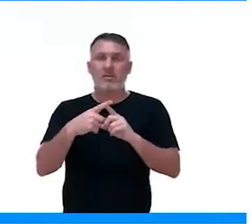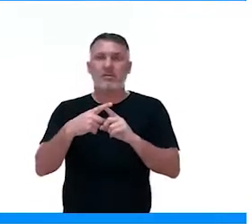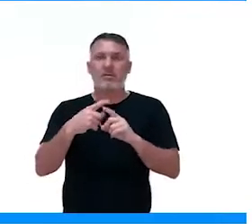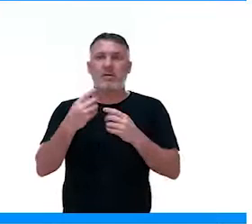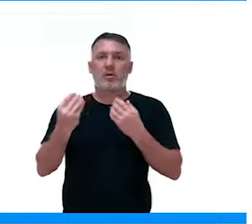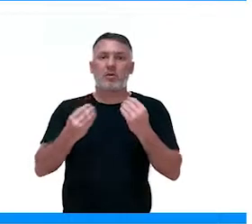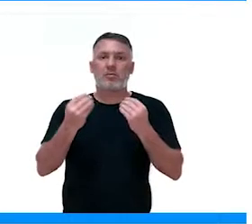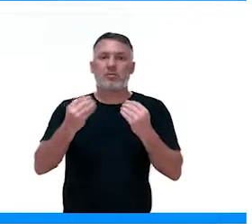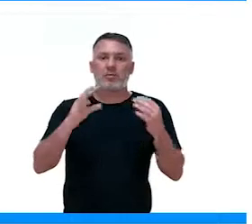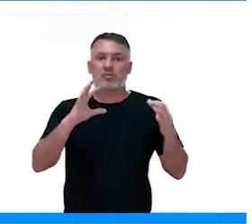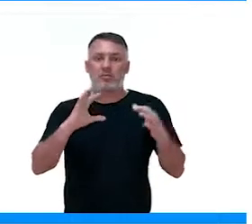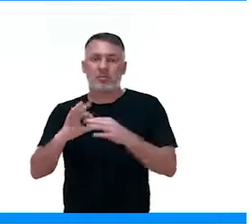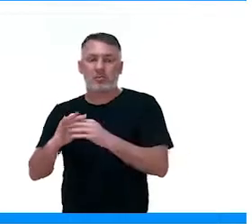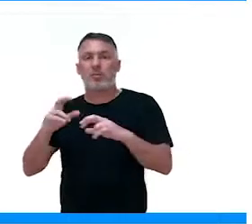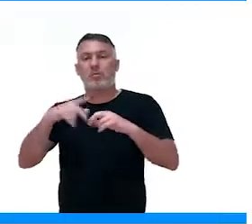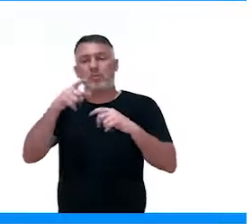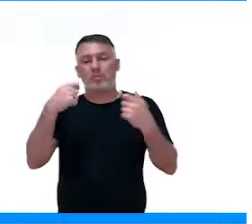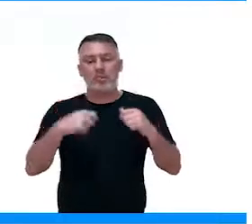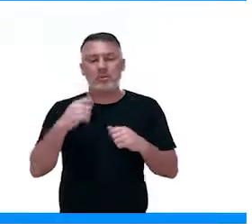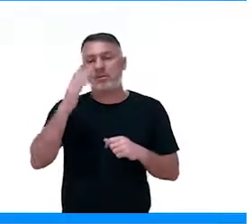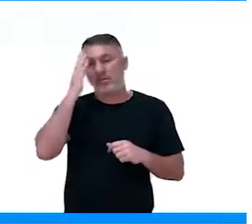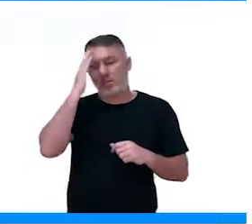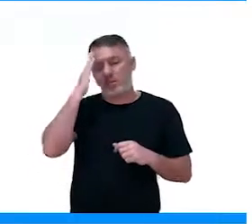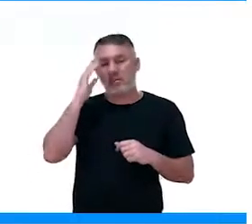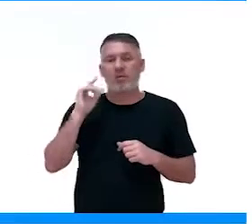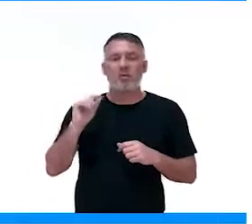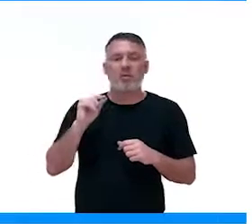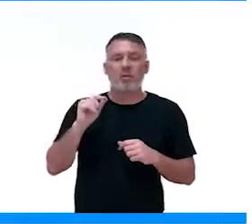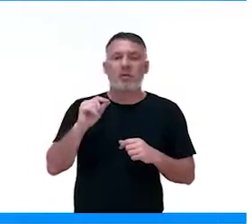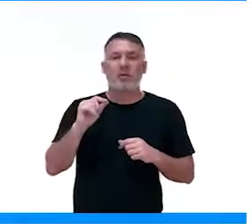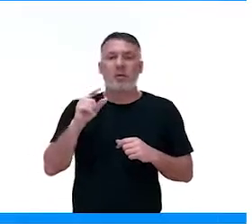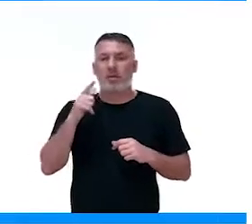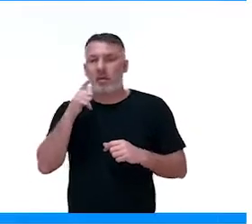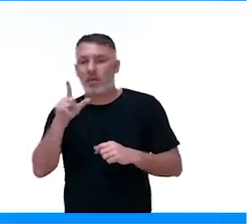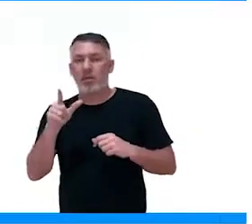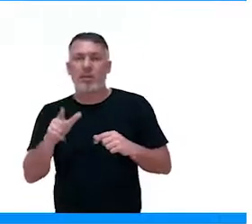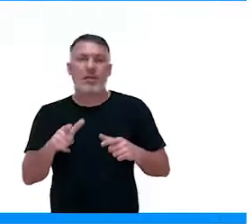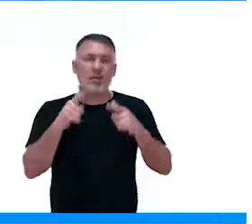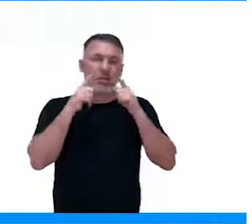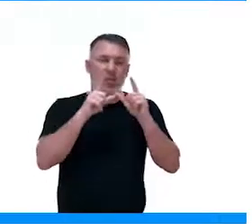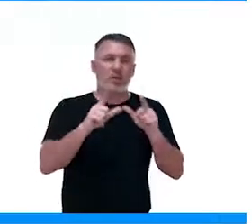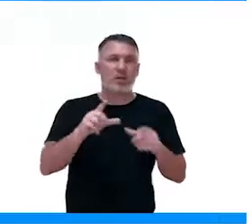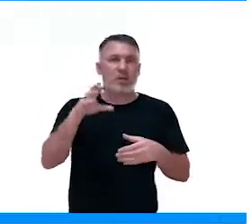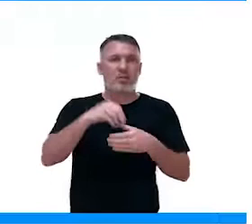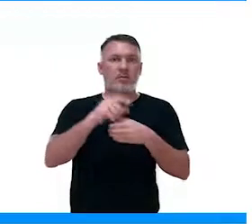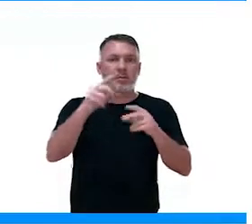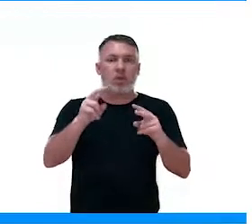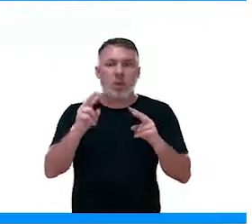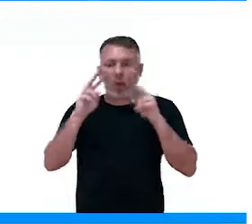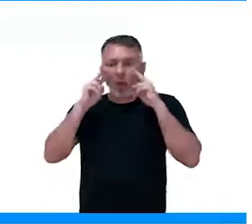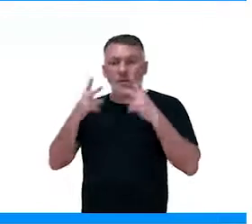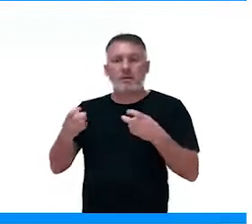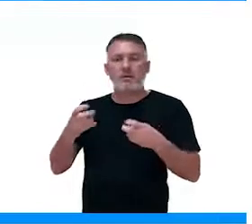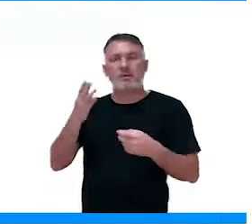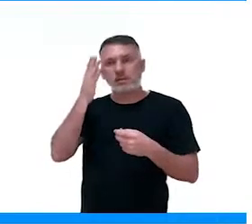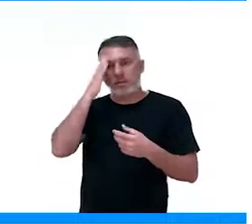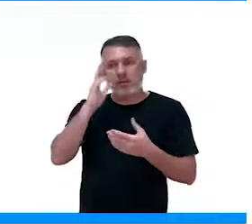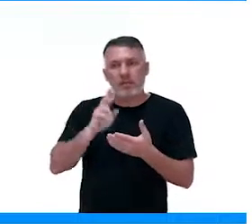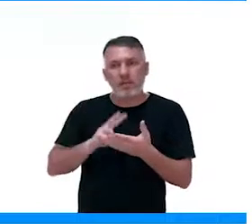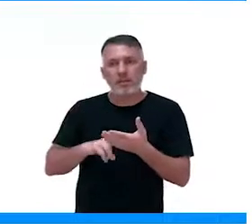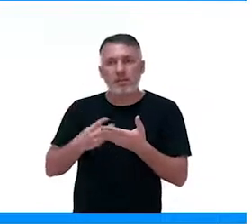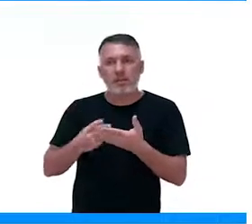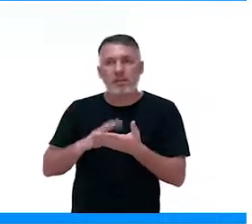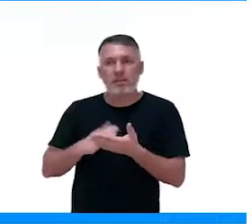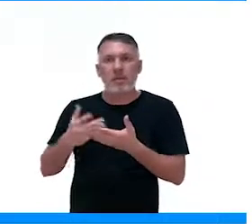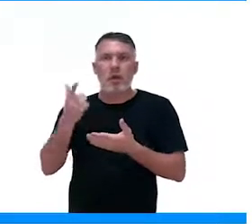de interpretação. Então eu preciso, em relação à língua e à linguagem, ter esse olhar interpretativo,